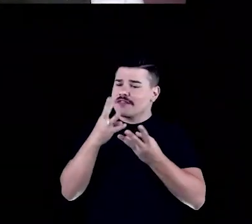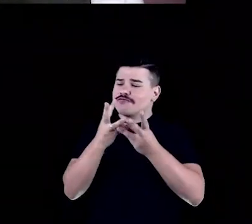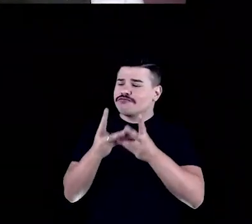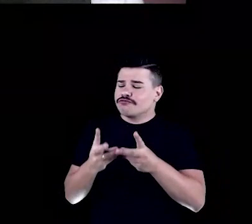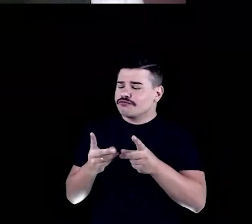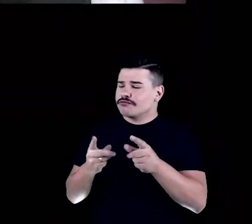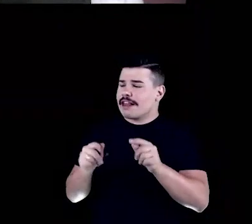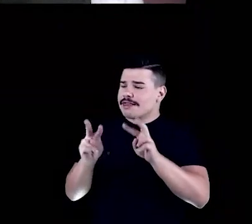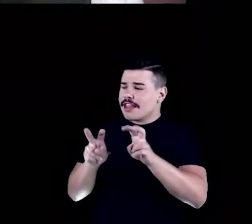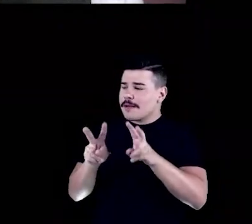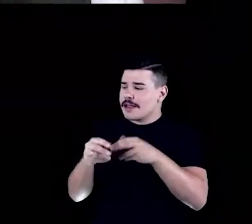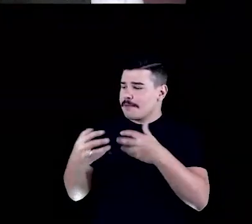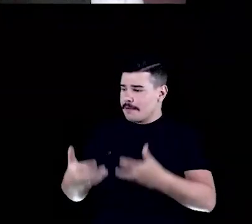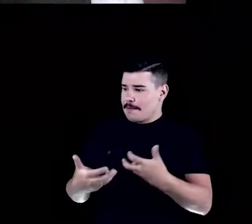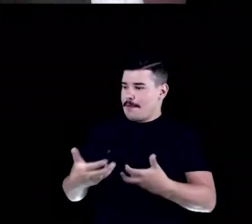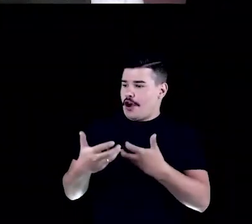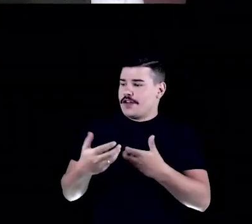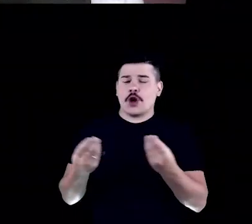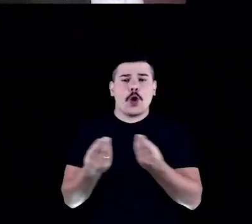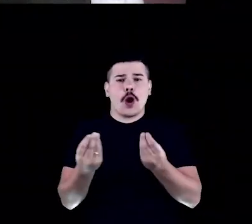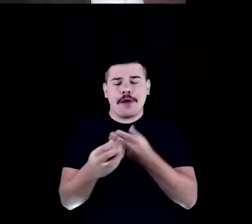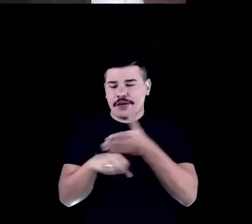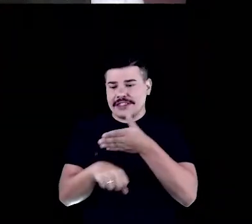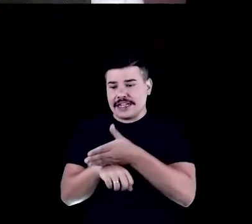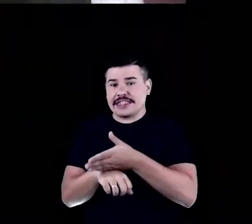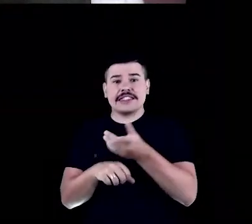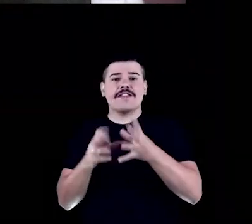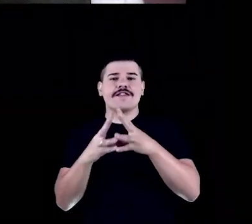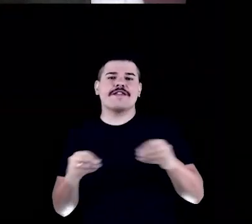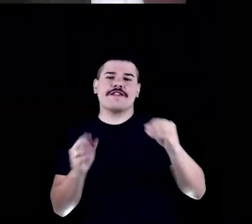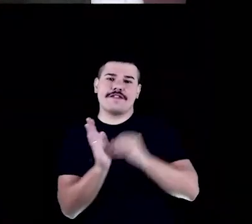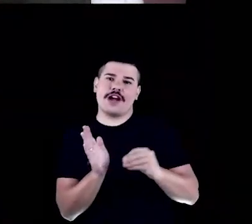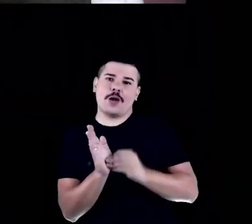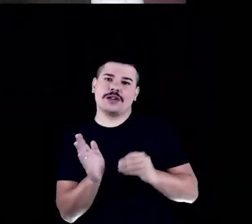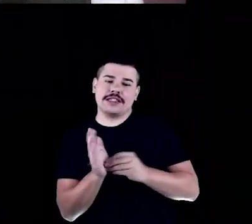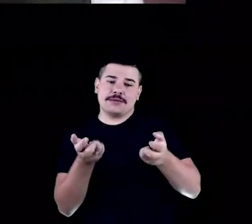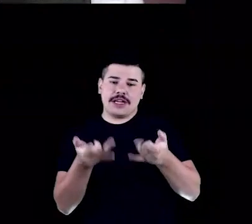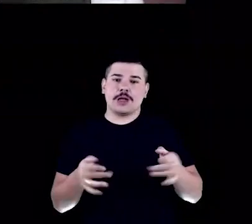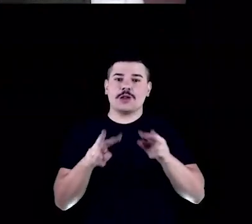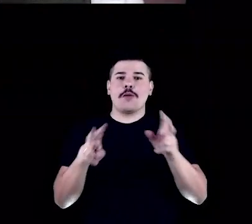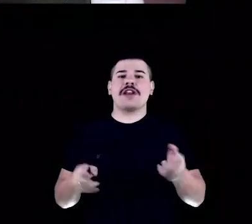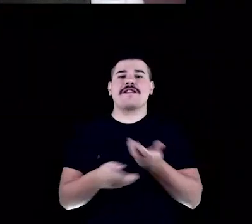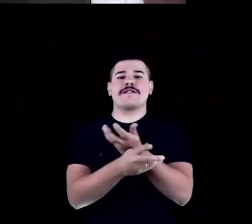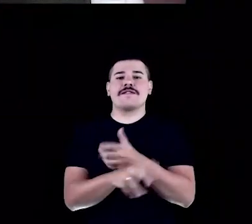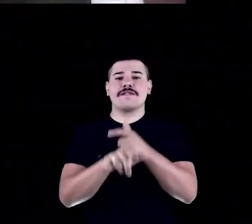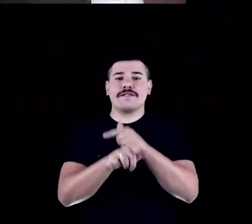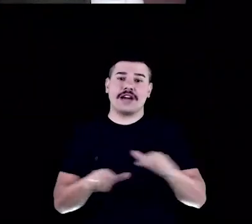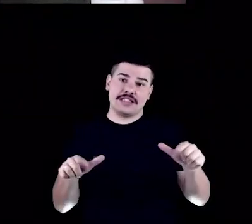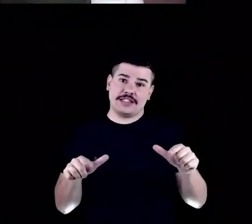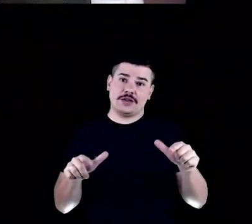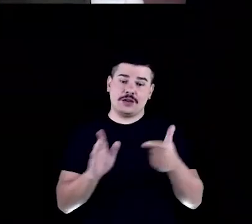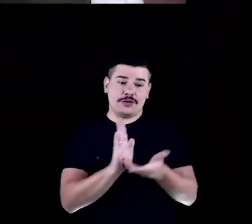os temas que são os temas que me movem. Como é que eu vou fazer resistência falando de ausência? Como é que eu vou fazer resistência falando do vazio? Que são,